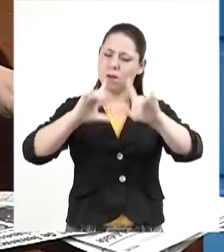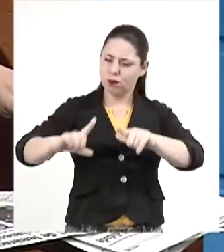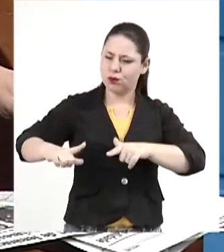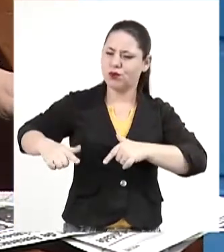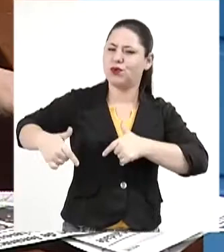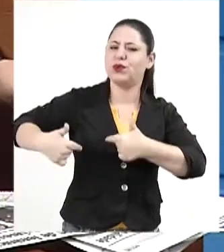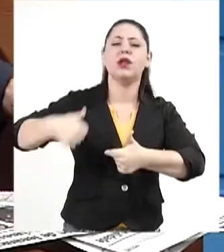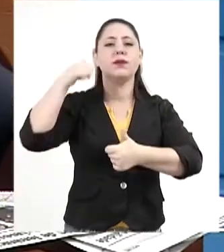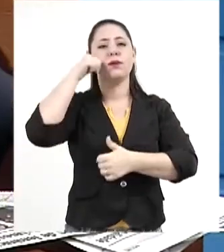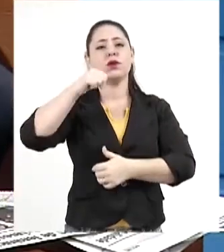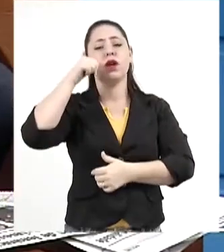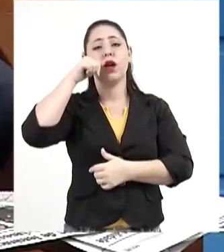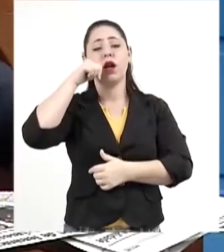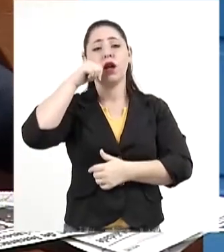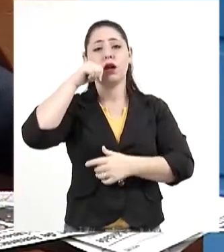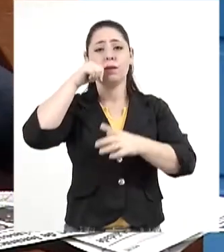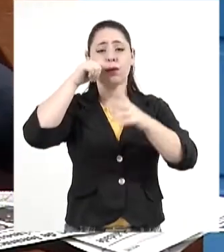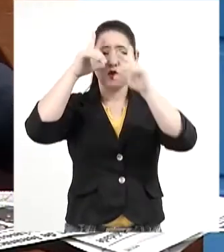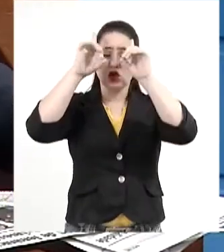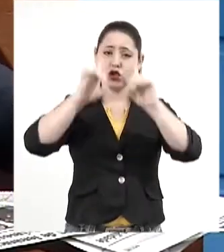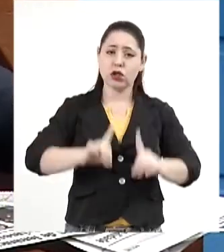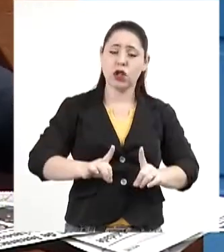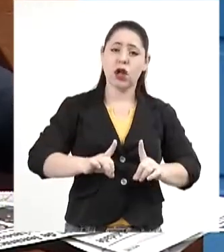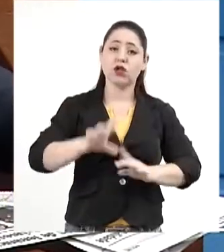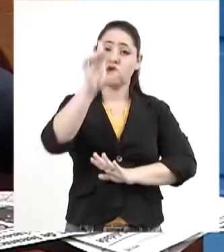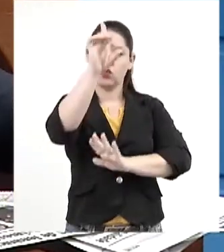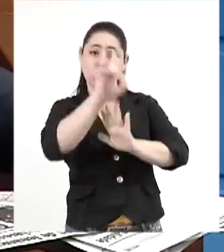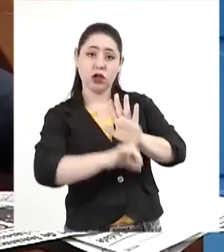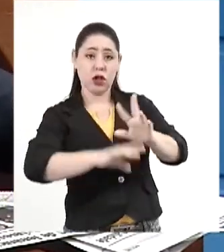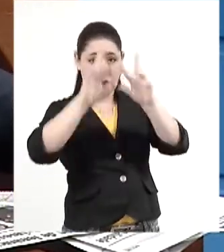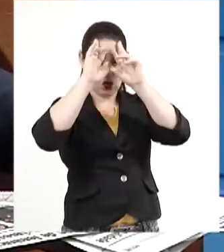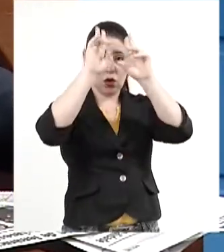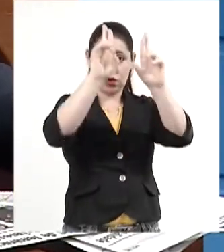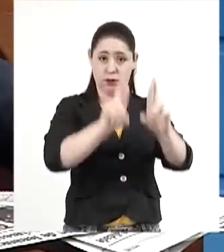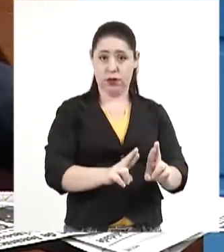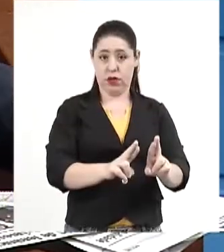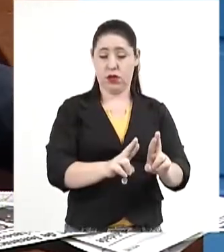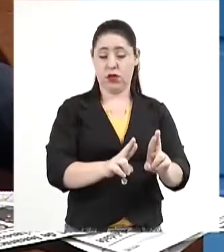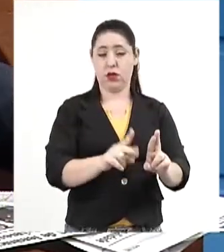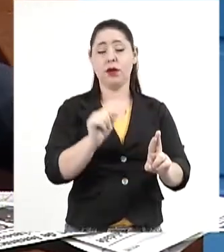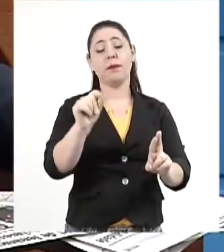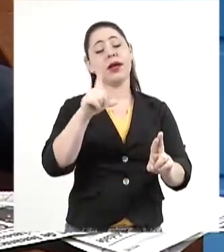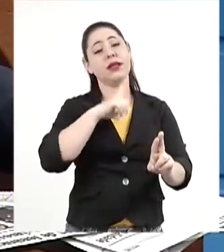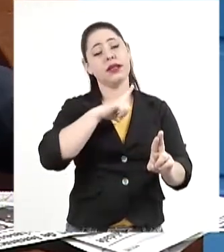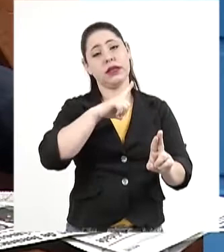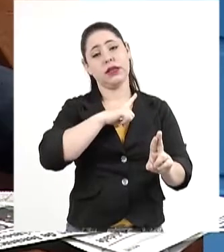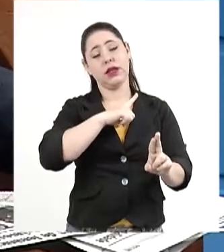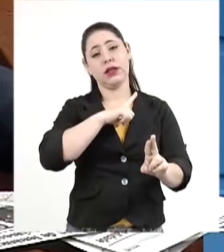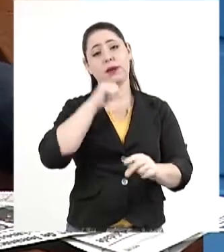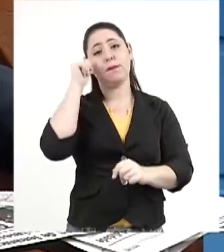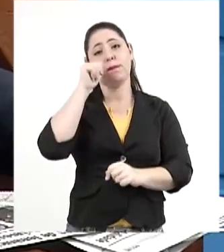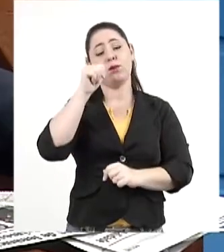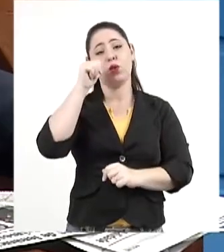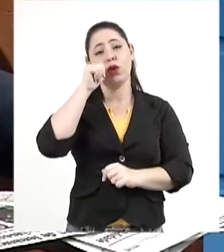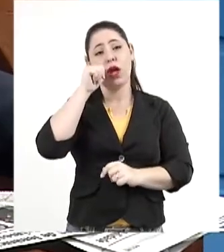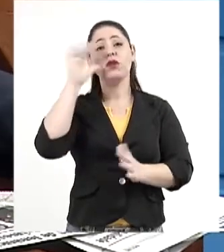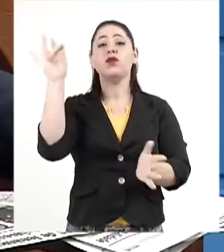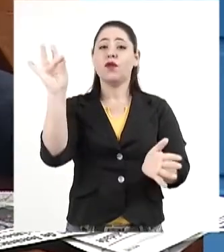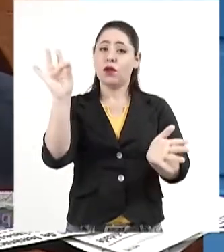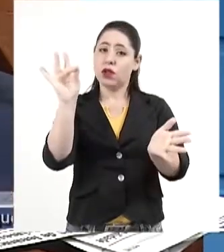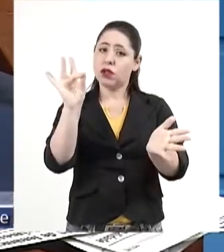das mulheres por dignidade, por direitos, por respeito, para que as mulheres sejam de